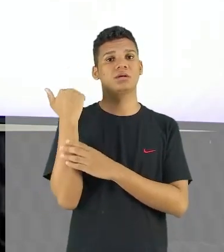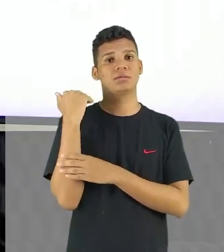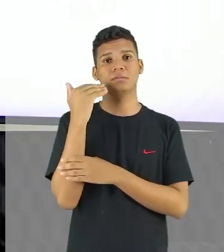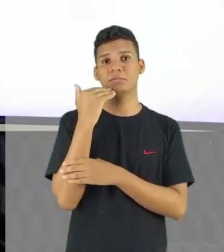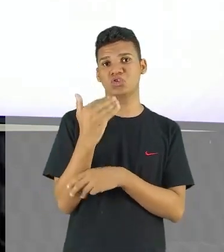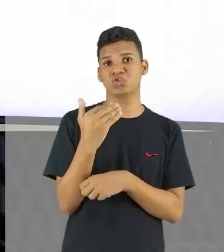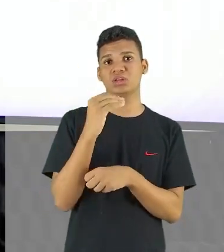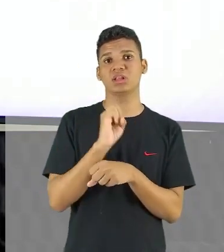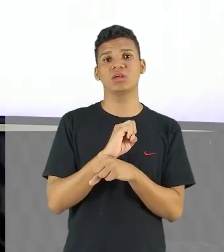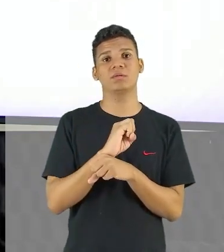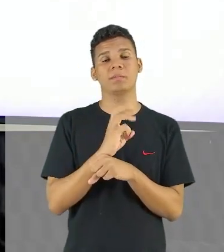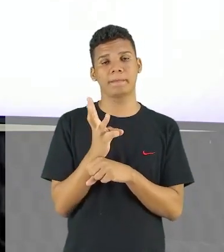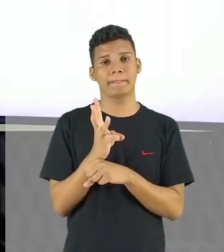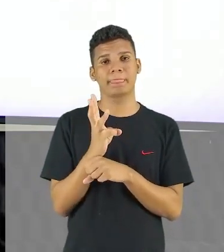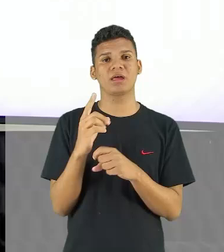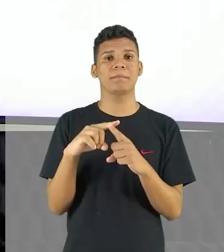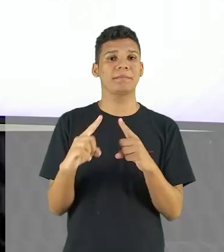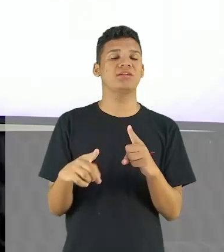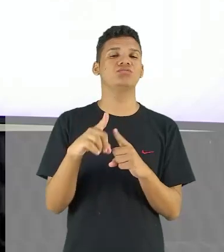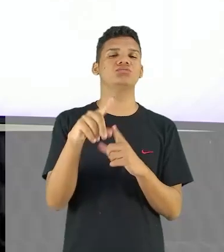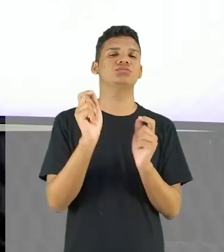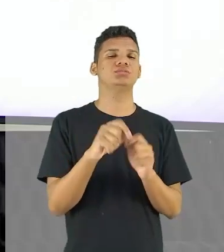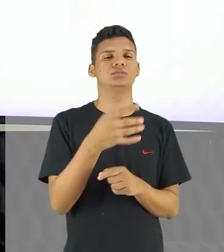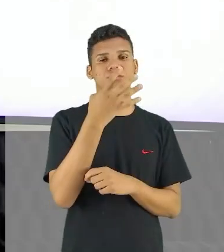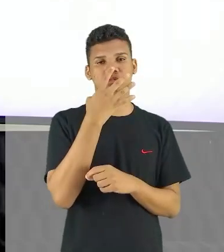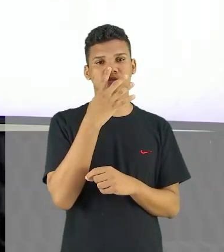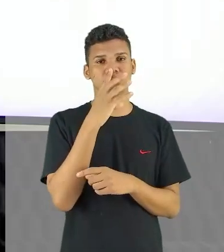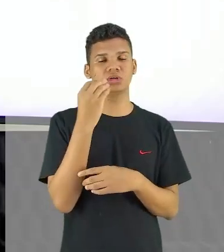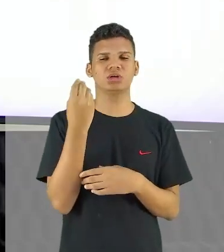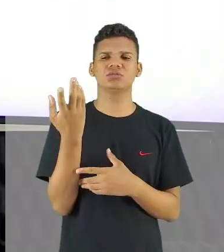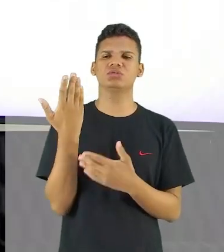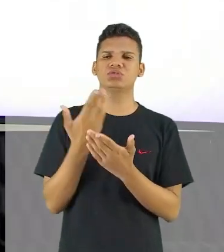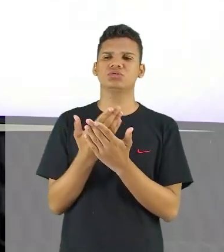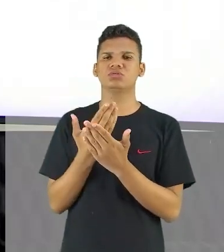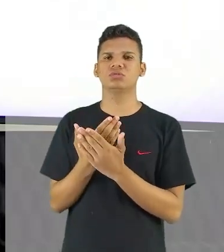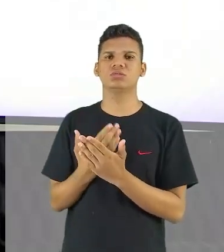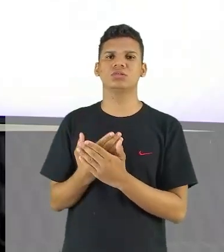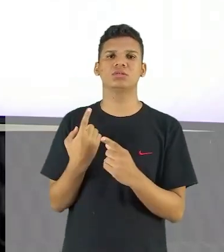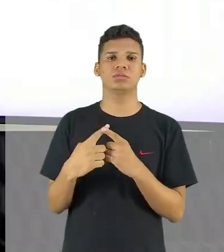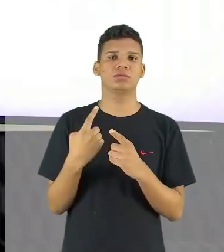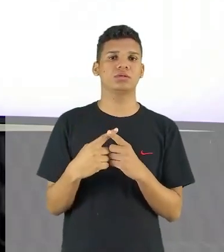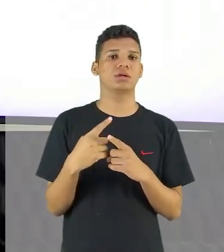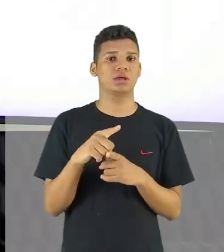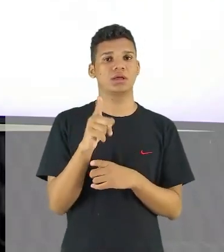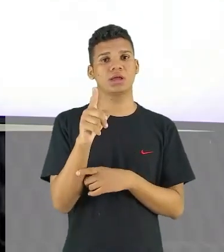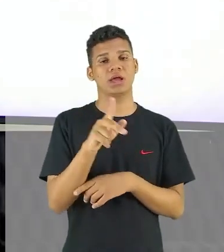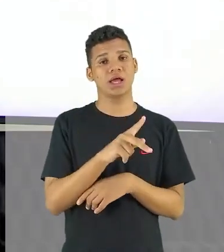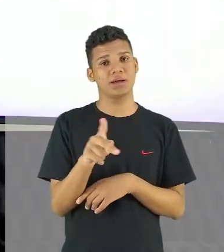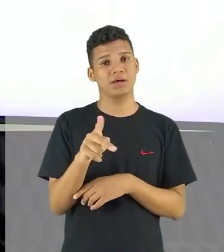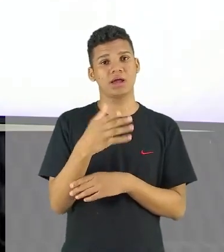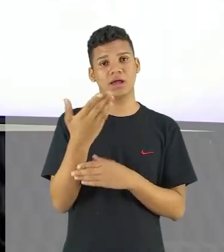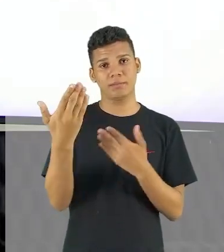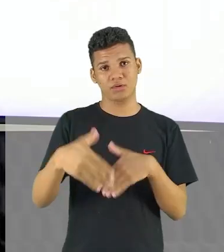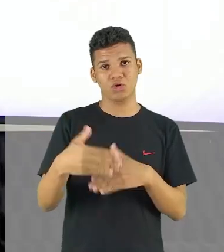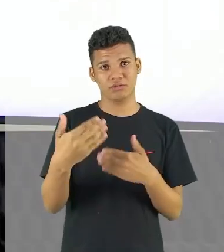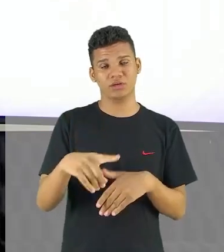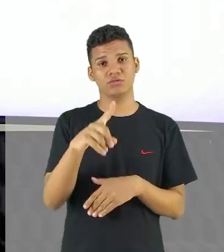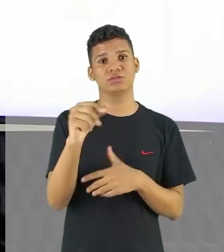na UEMA e que você pode ver como é que se trabalha para a prova que você fará,